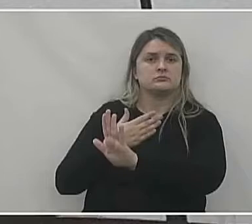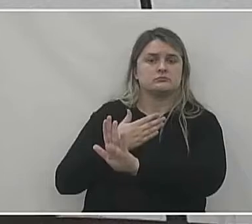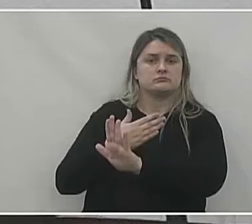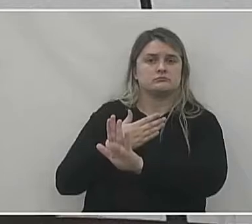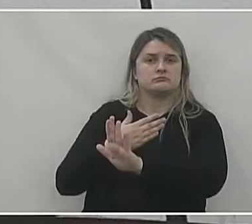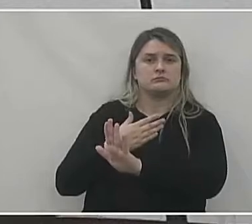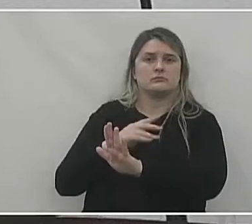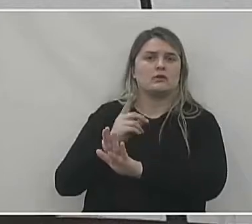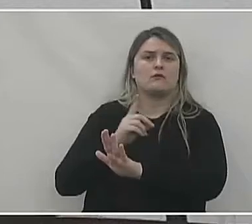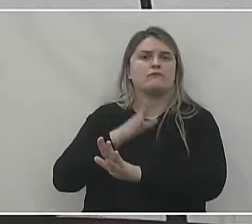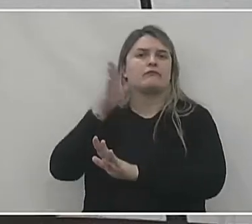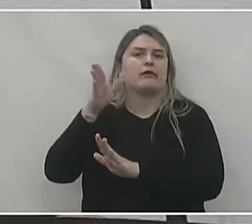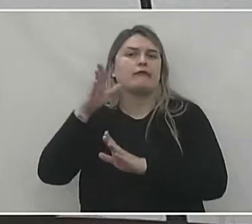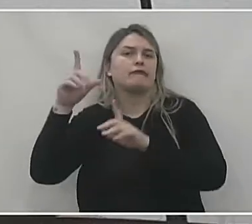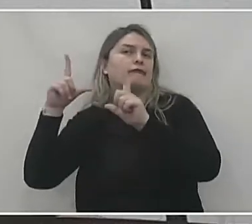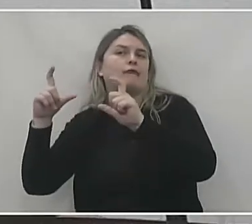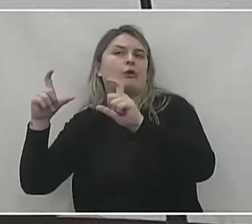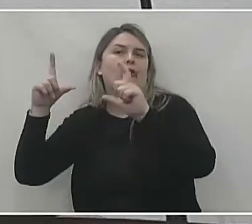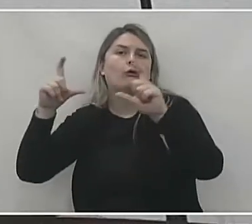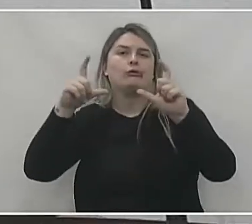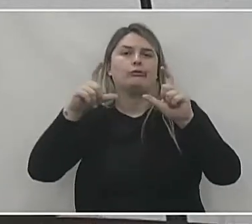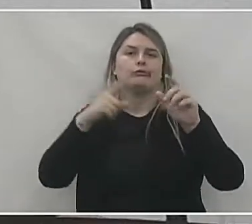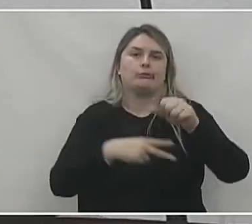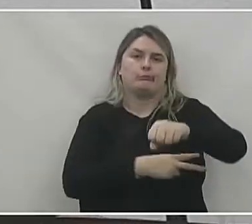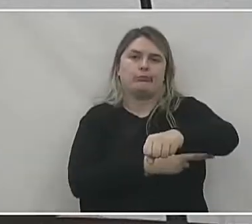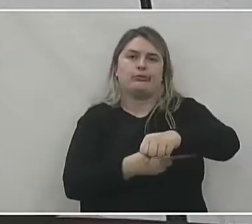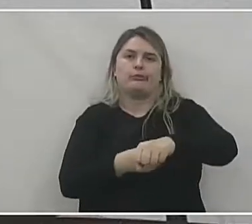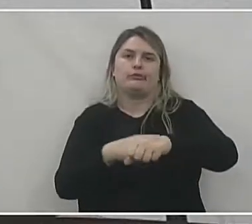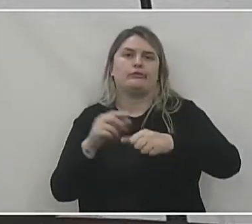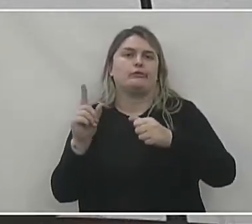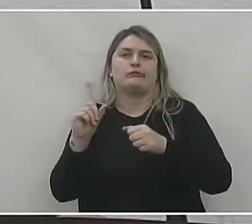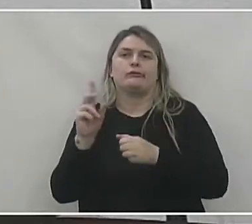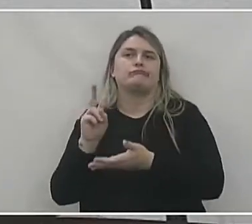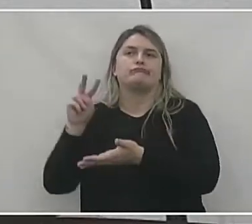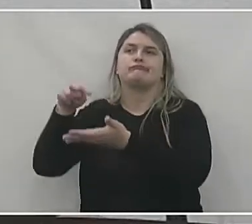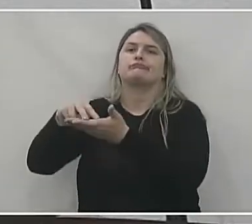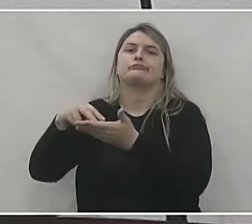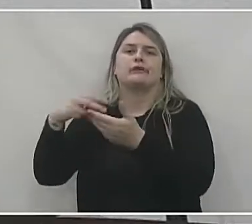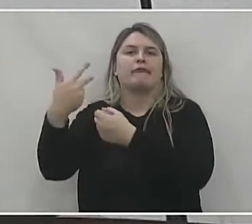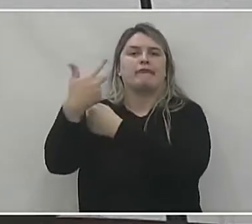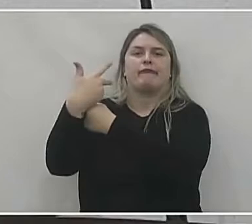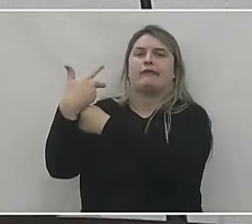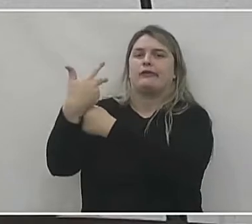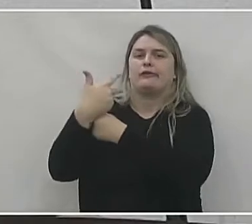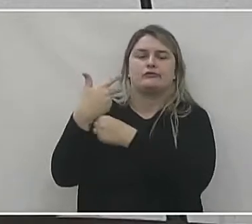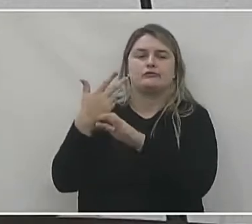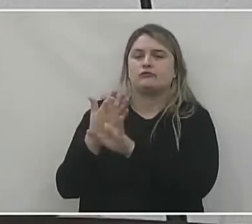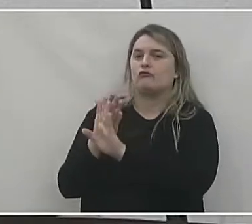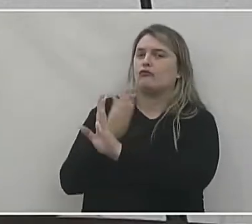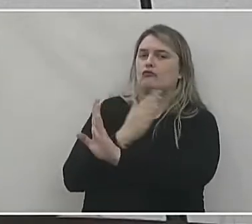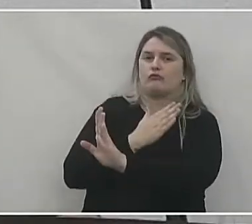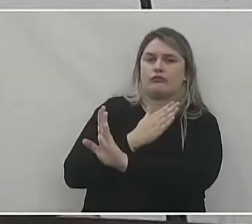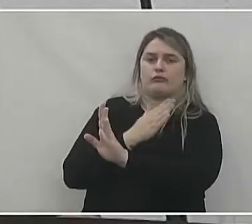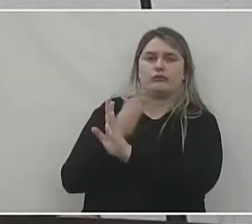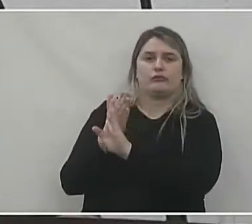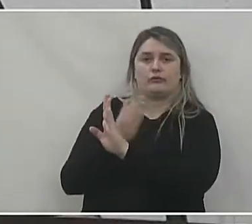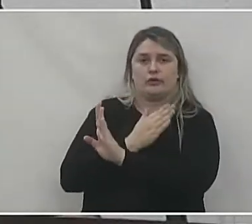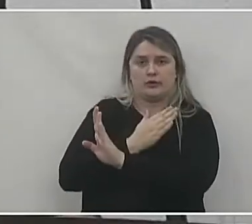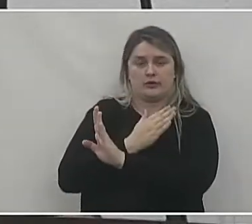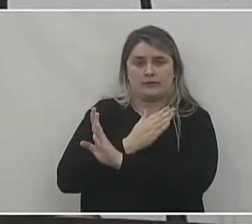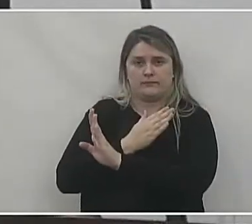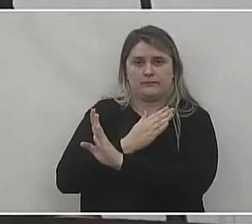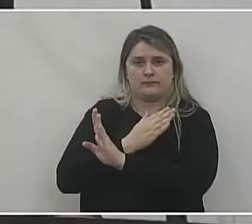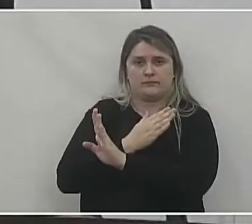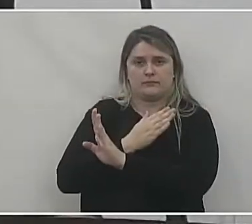não vim ali tirar fotografia na ponte, não vim ali gravar vídeo, Não, estava fora. Quem está fora, quando o povo